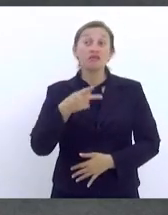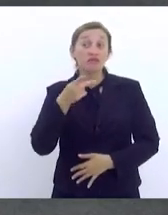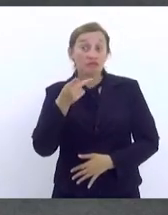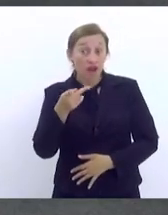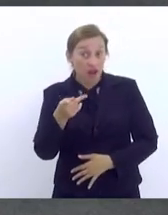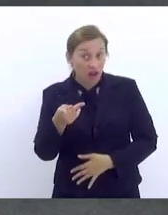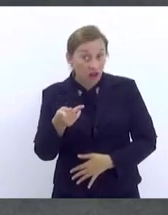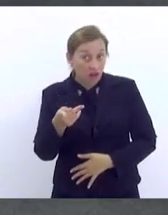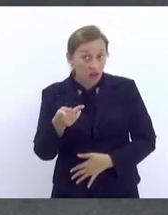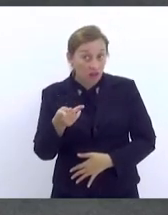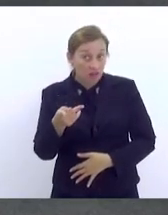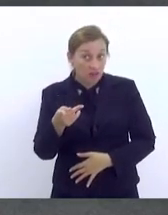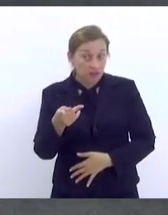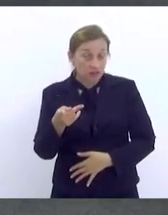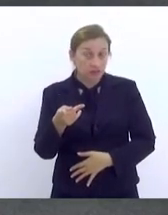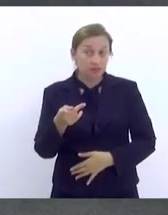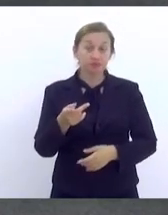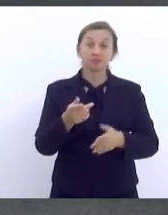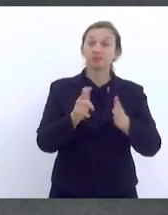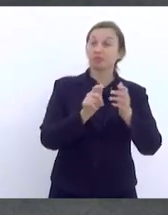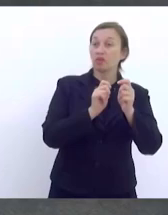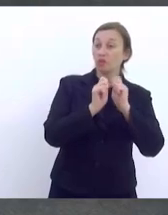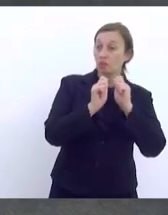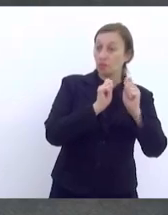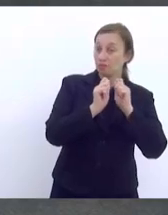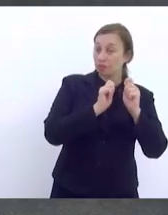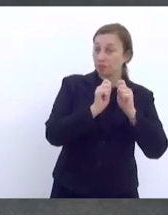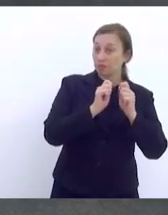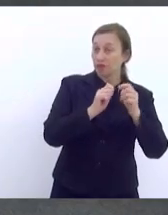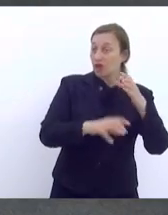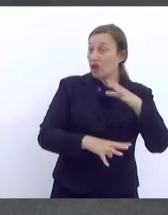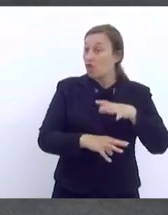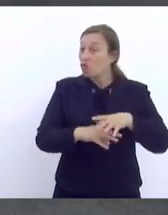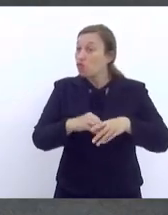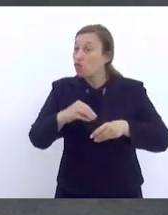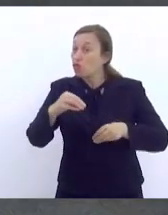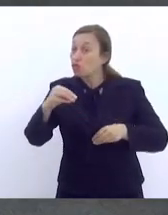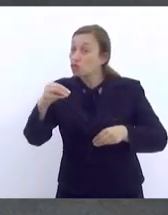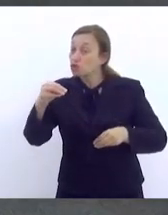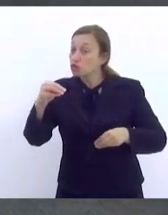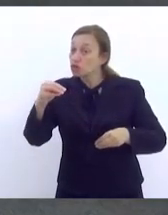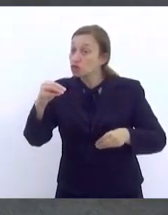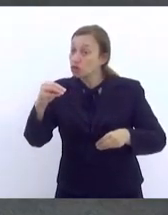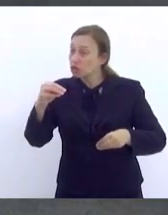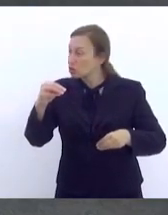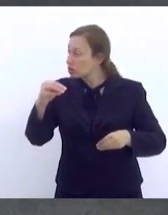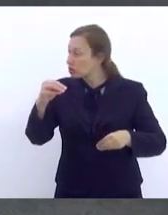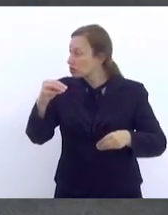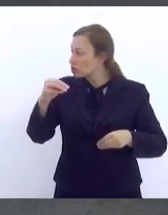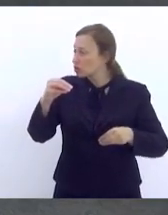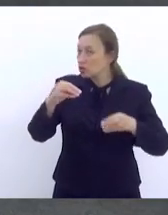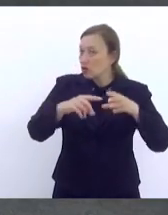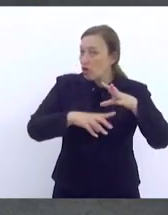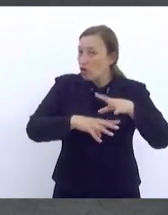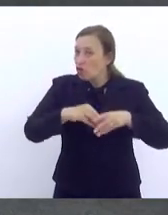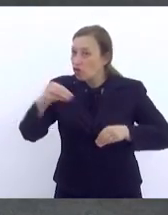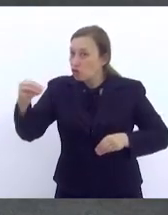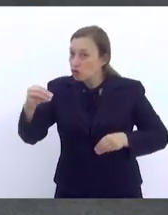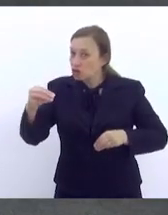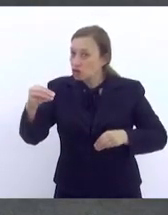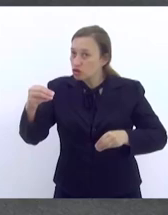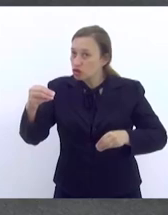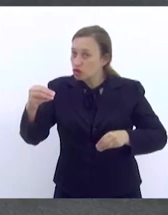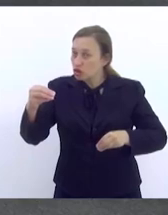aqueles que reportaram na matéria que para fugir de um eventual flagrante coisa boa não estava fazendo